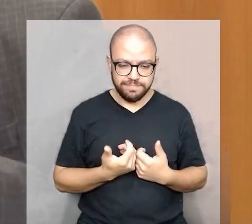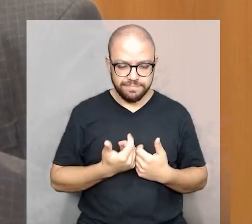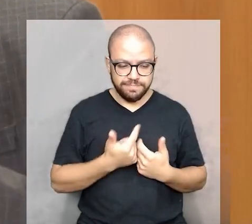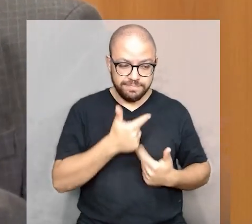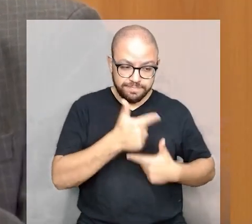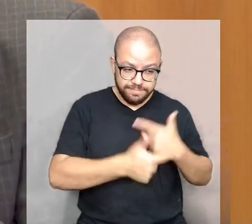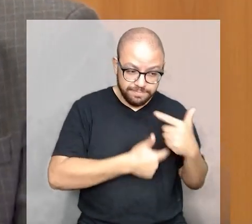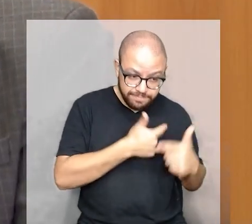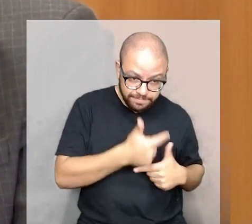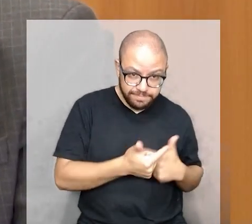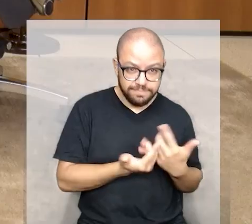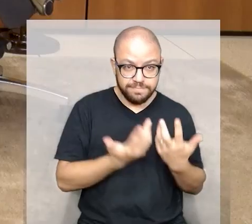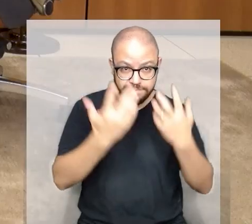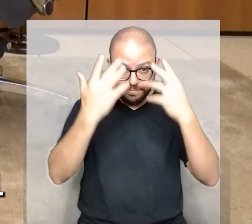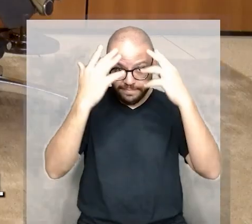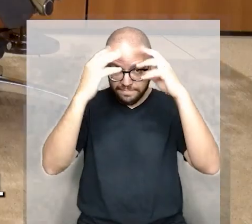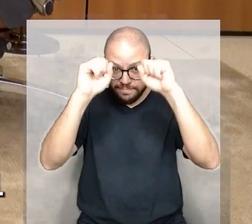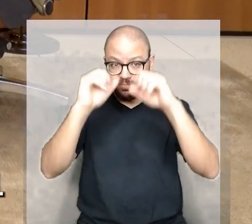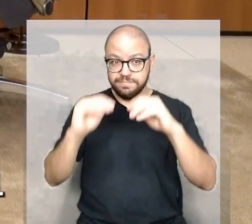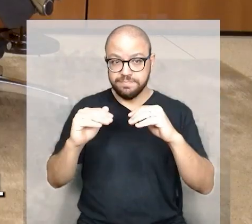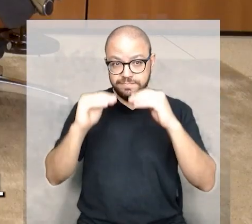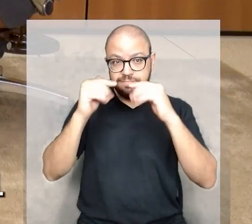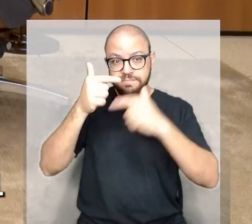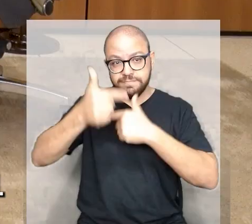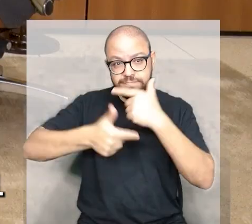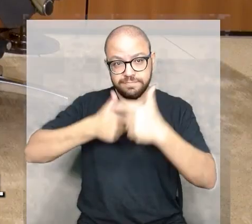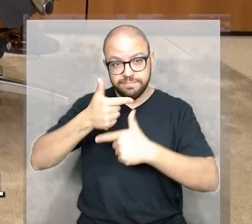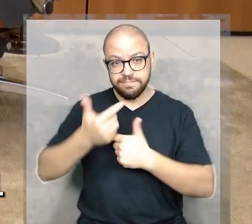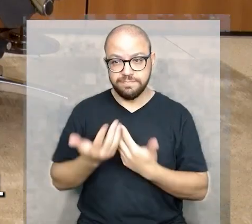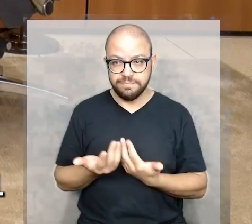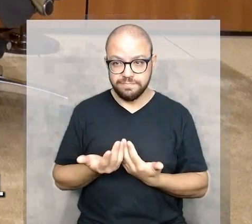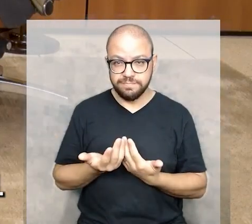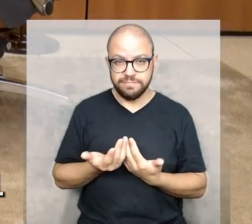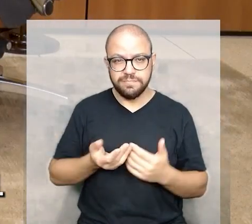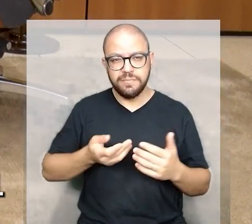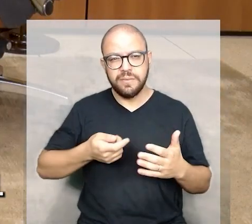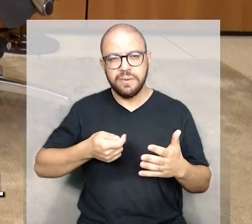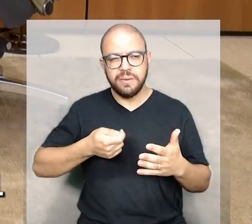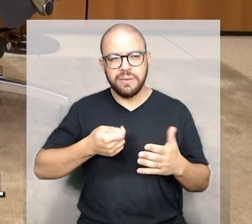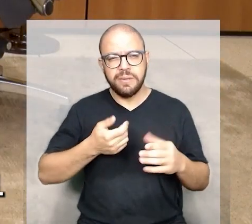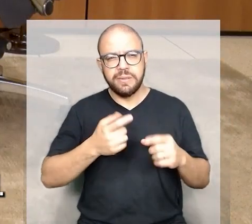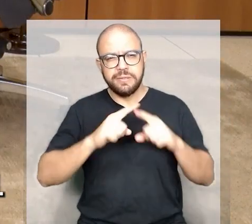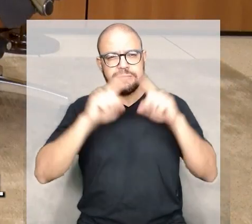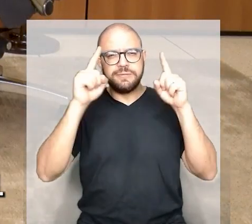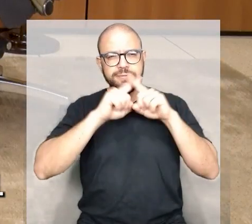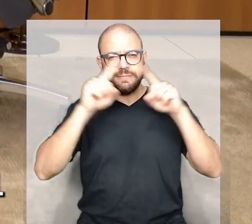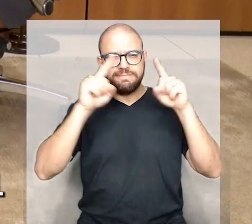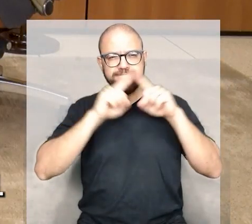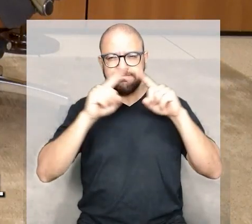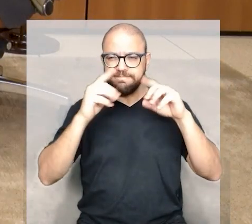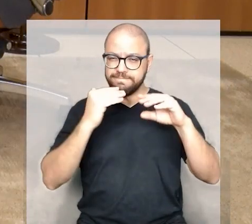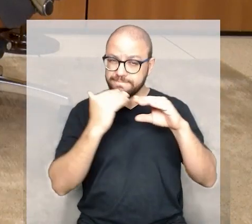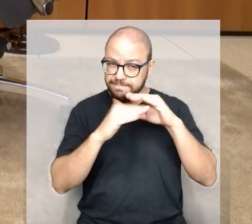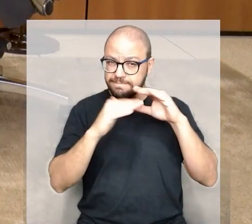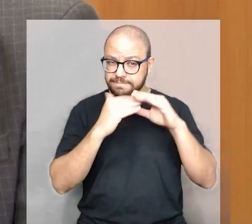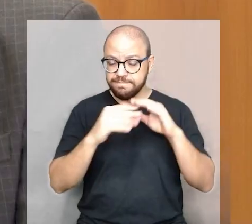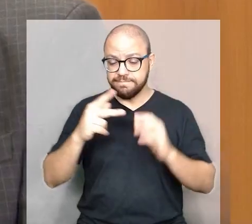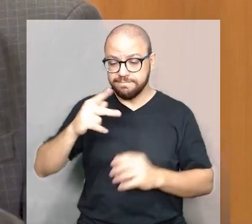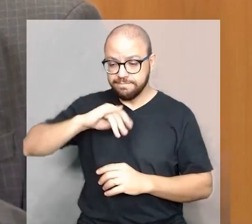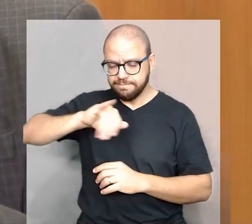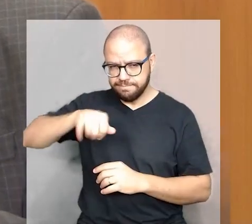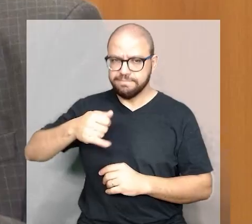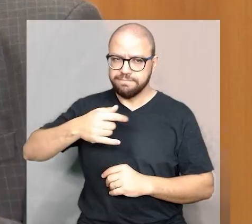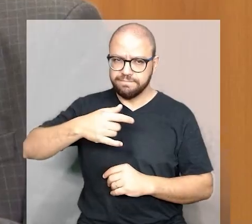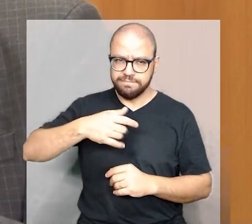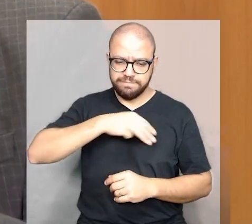Trabalho, Tribunal Superior do Trabalho, e começaram a encaminhar muitas reclamações ao Supremo Tribunal Federal.